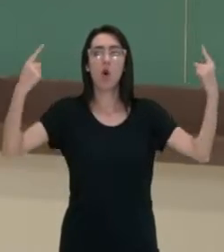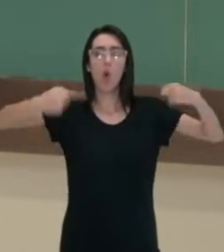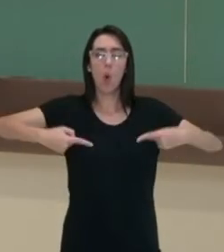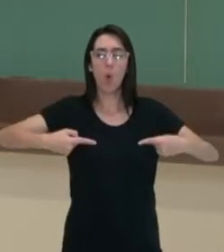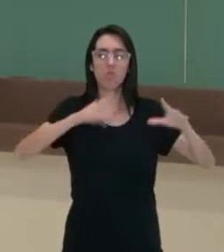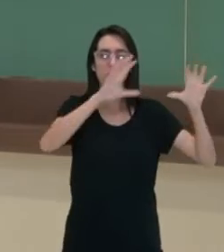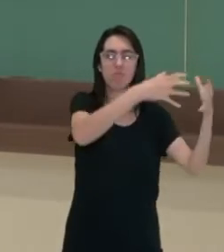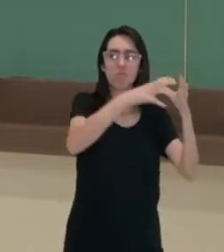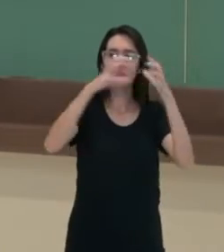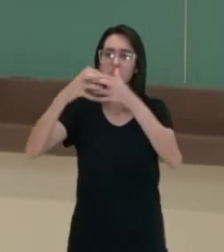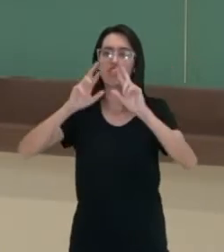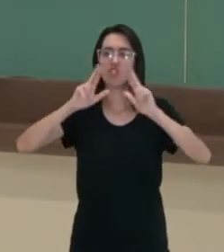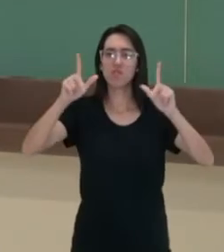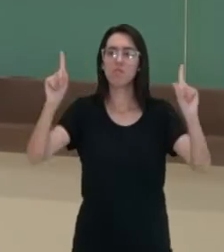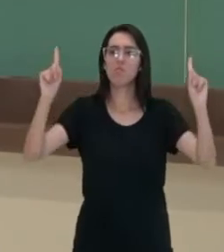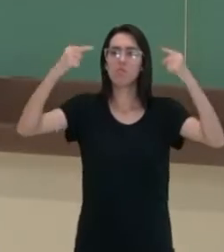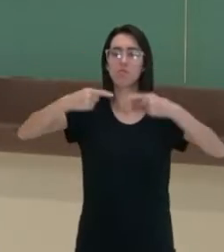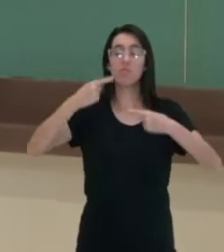forte ali. Então, existem